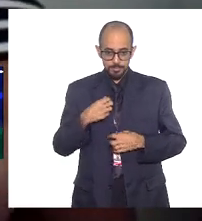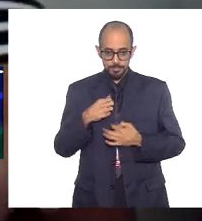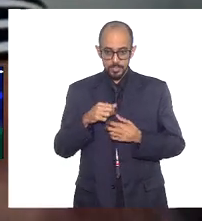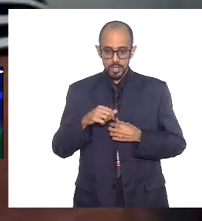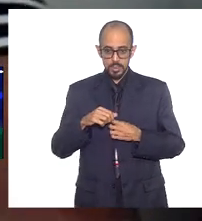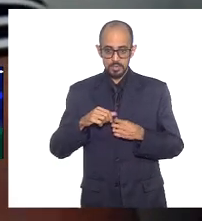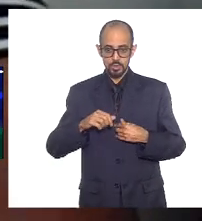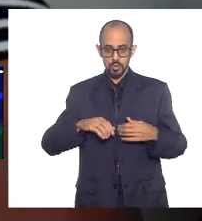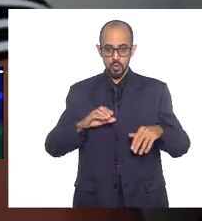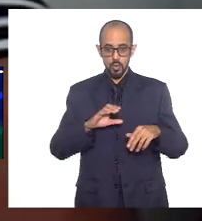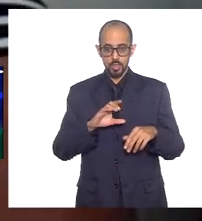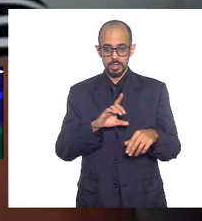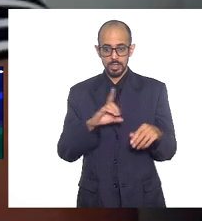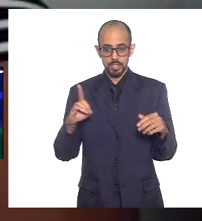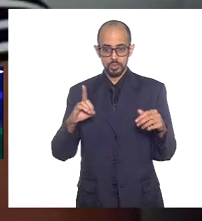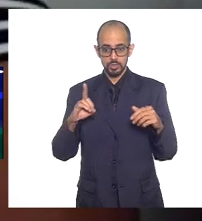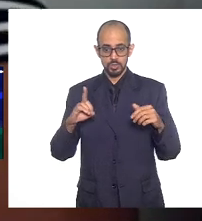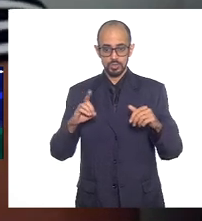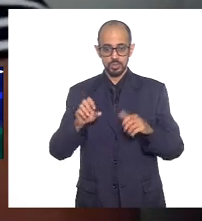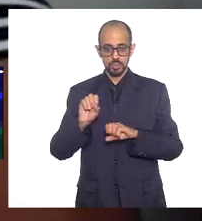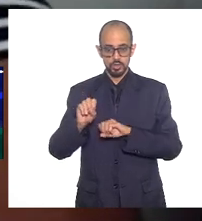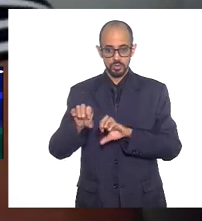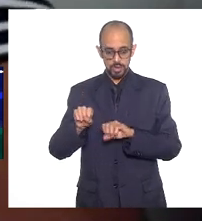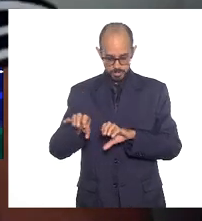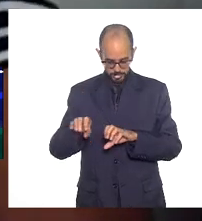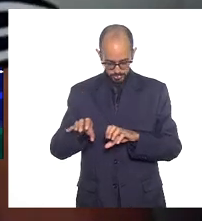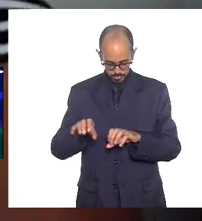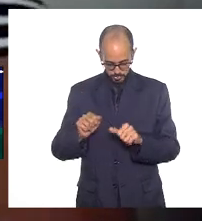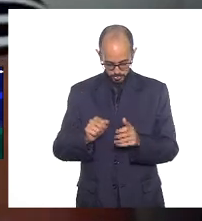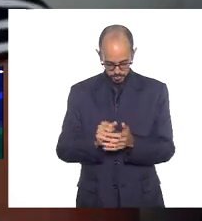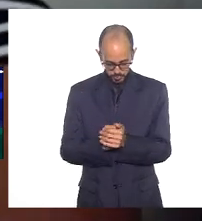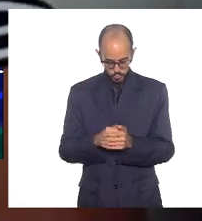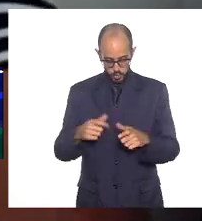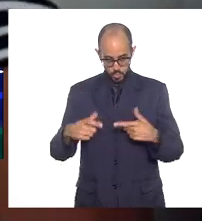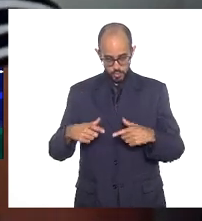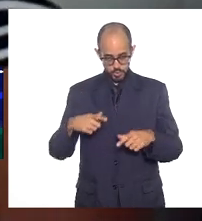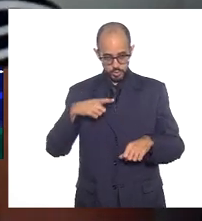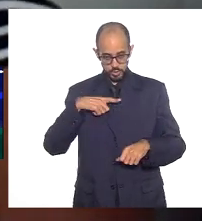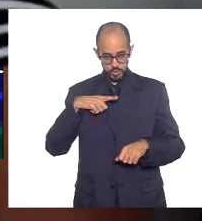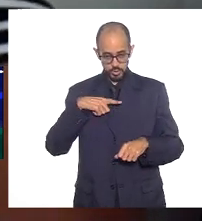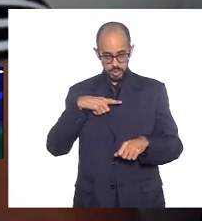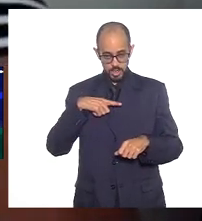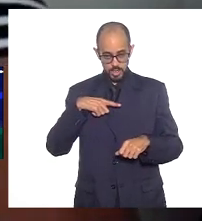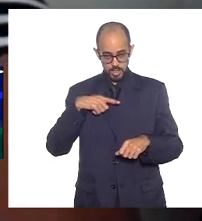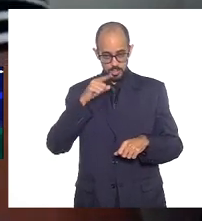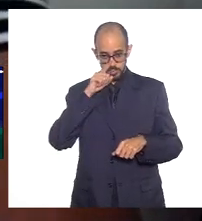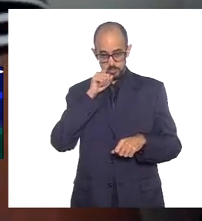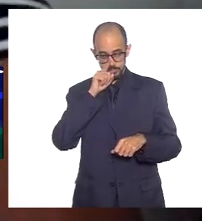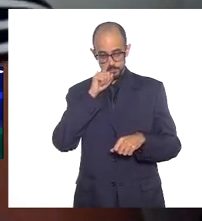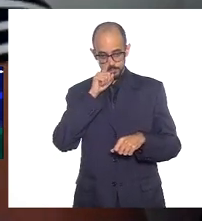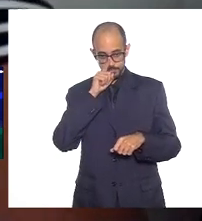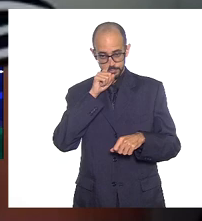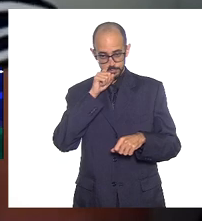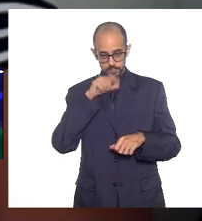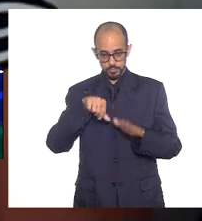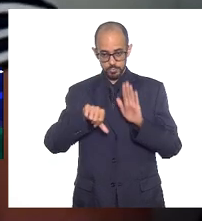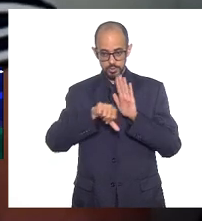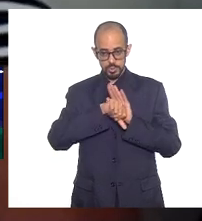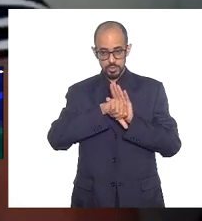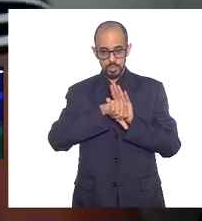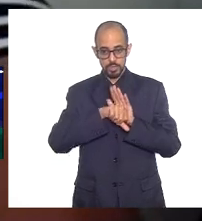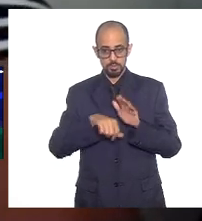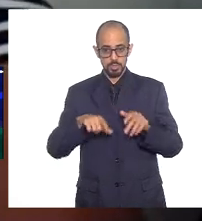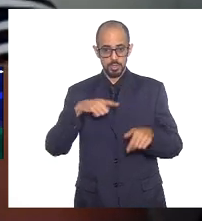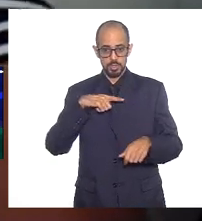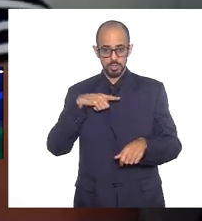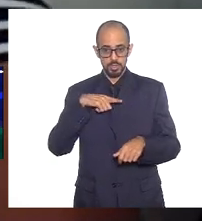de educação. Então, a Guarda Municipal já faz isso. Onde existe um índice de criminalidade, onde existe um índice